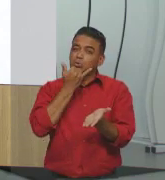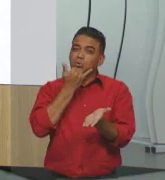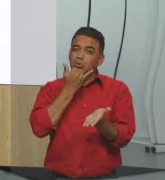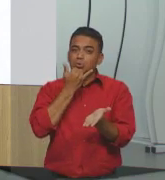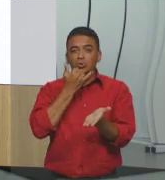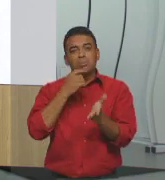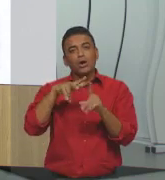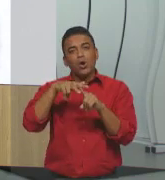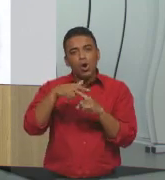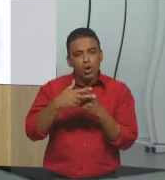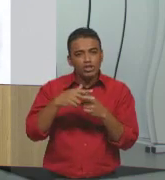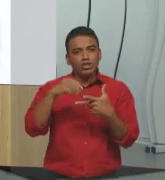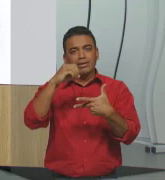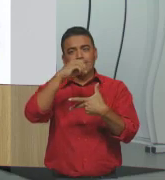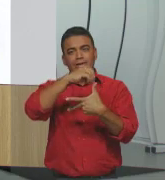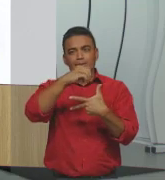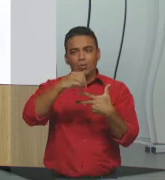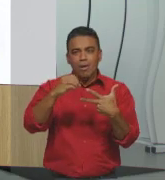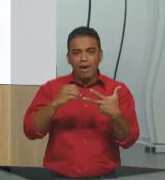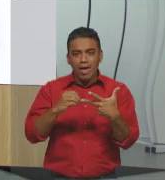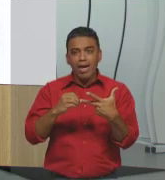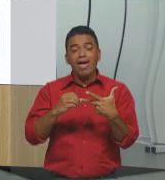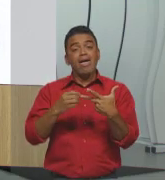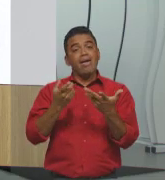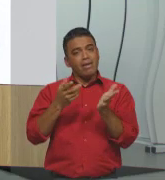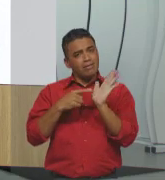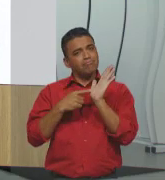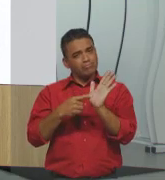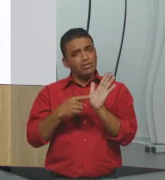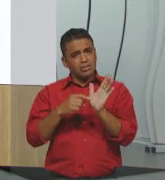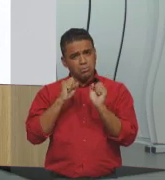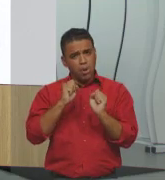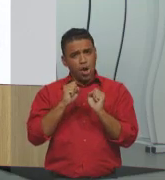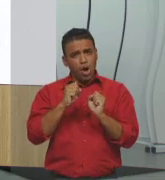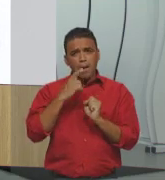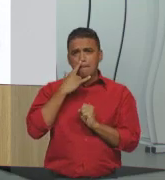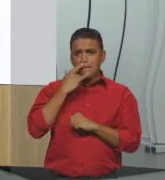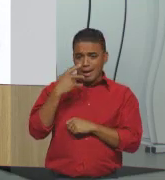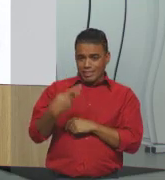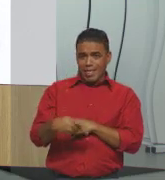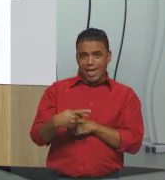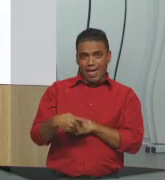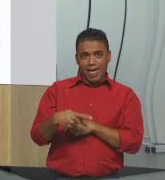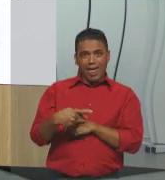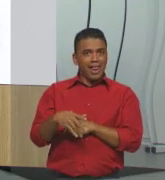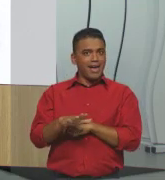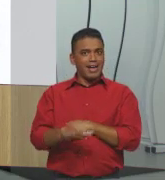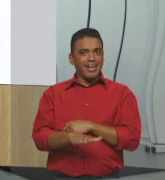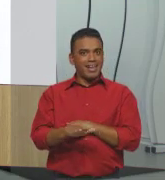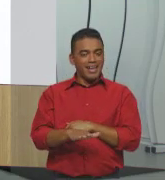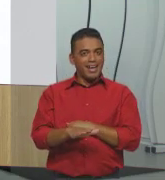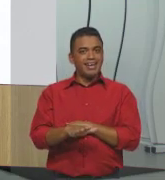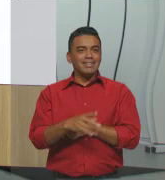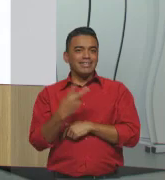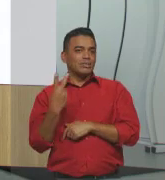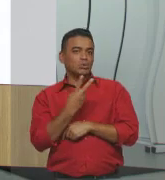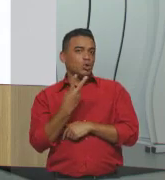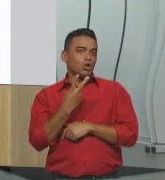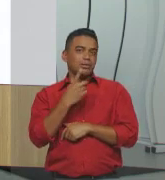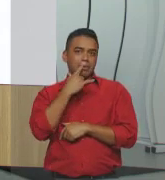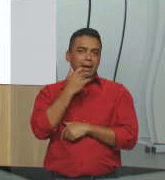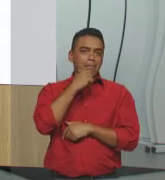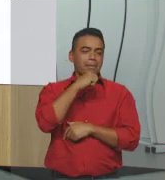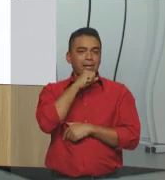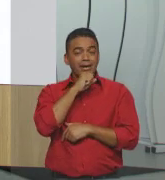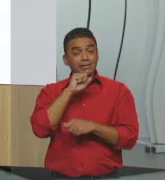gente corrigir a questão do Enem, mas eu deixo ela aqui para vocês saberem quem que é o pai desse bebê, quem que é o casal, tá? Espero vocês,